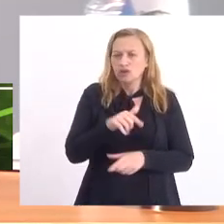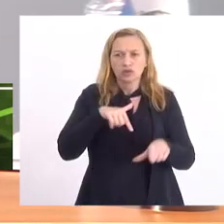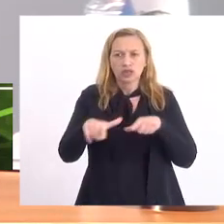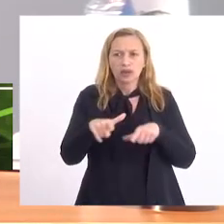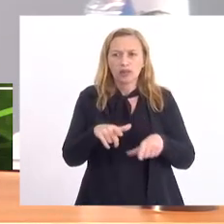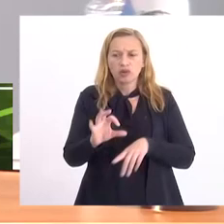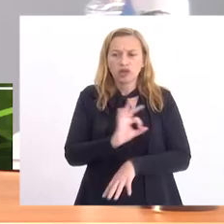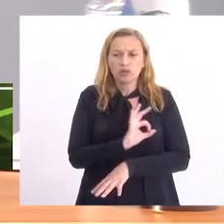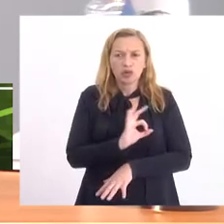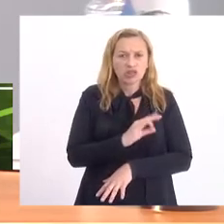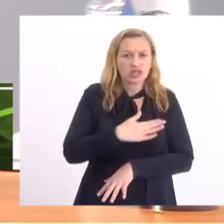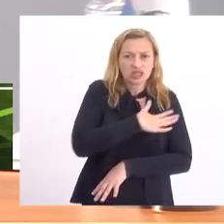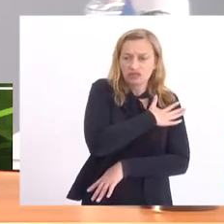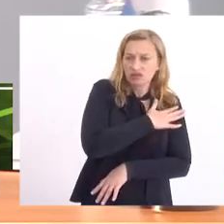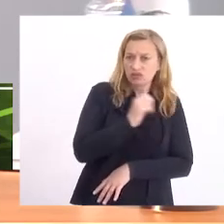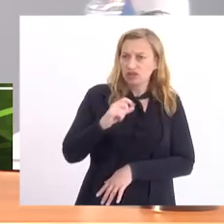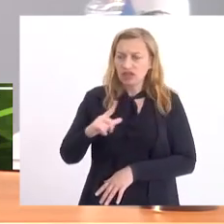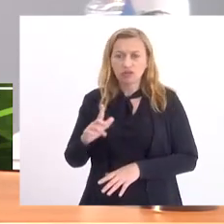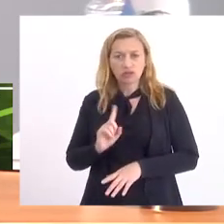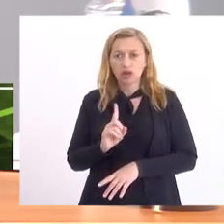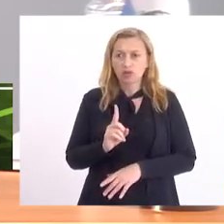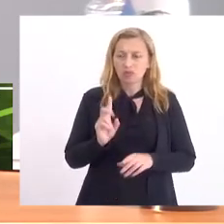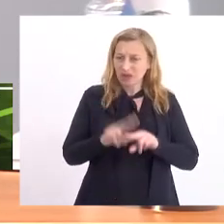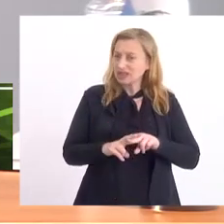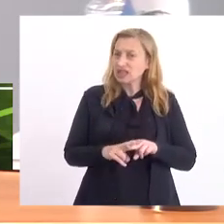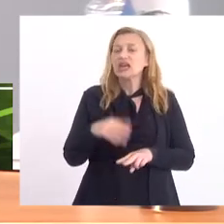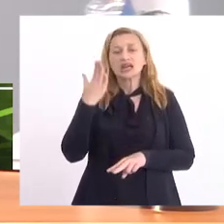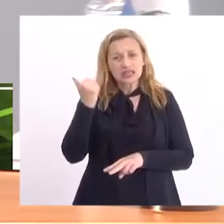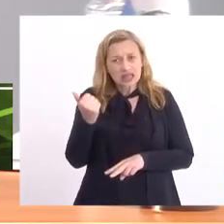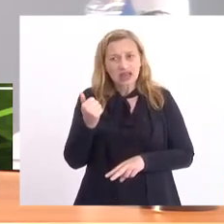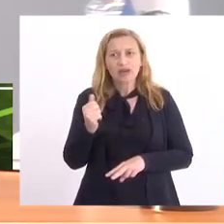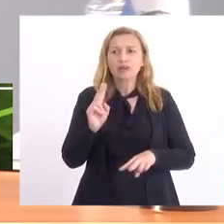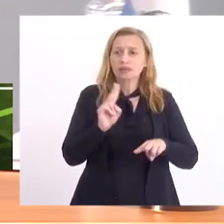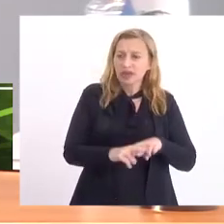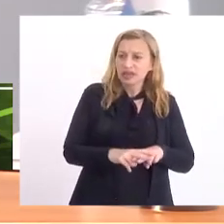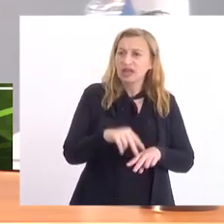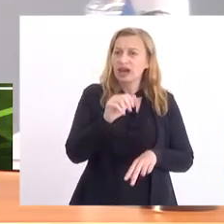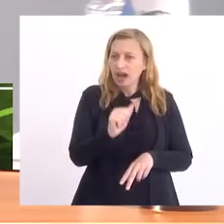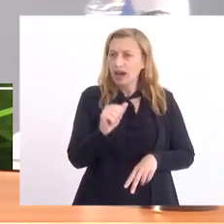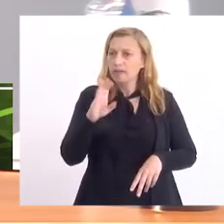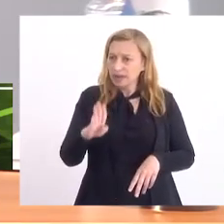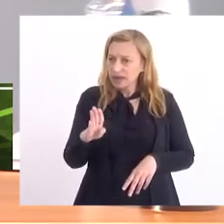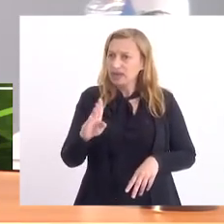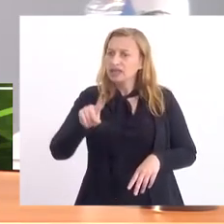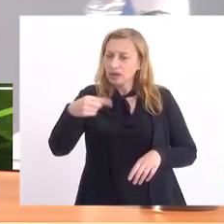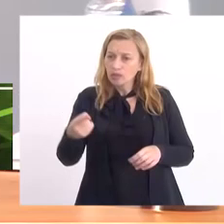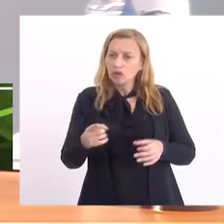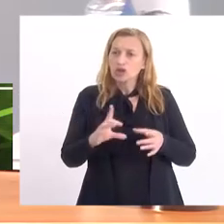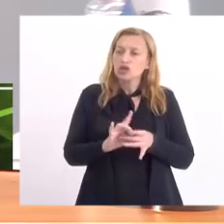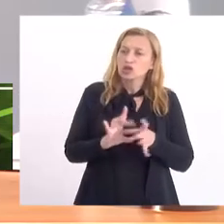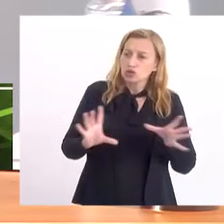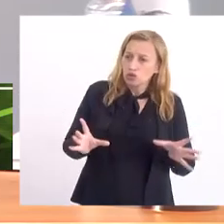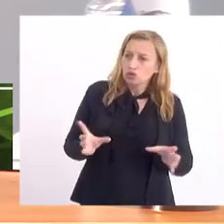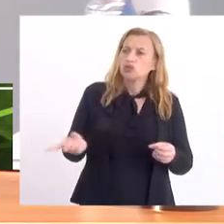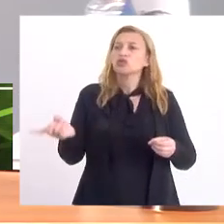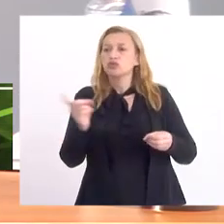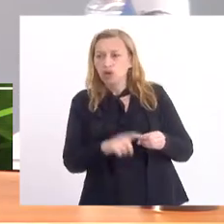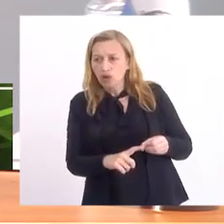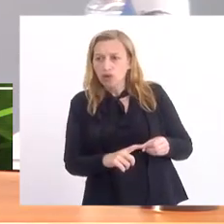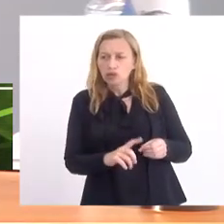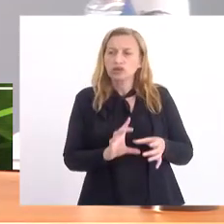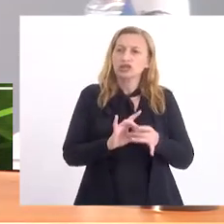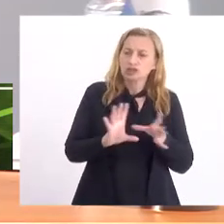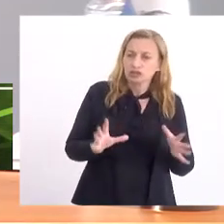da Polícia Civil, da Polícia Federal. Prender, né, a gente sabe, prende o A, né, o B daqui a pouco assume, ou prende o B, daqui a pouco